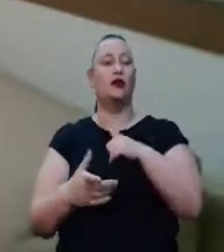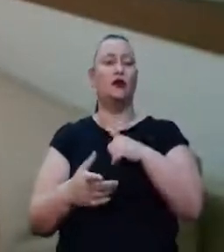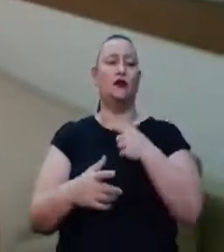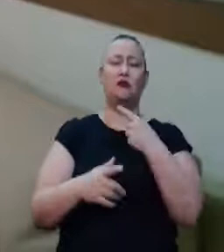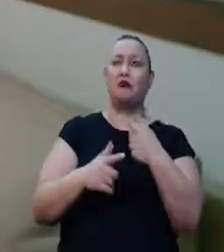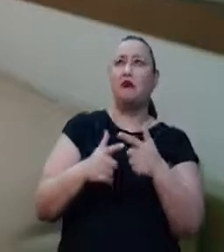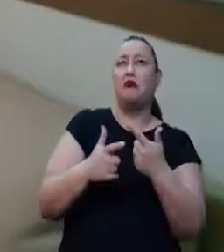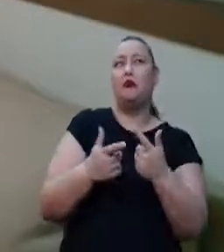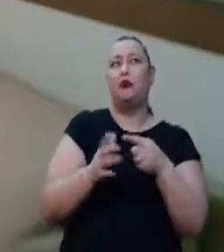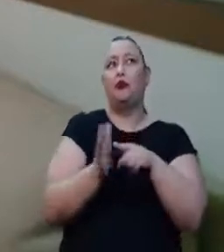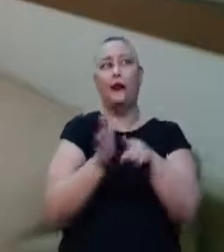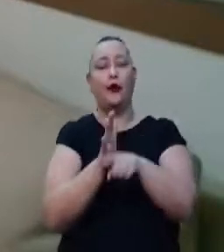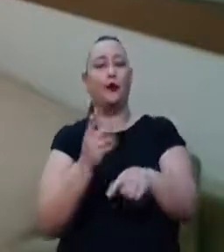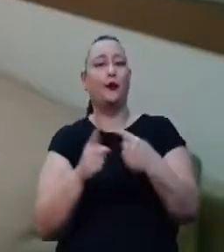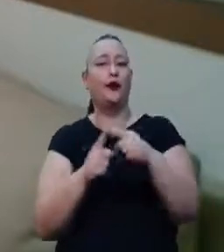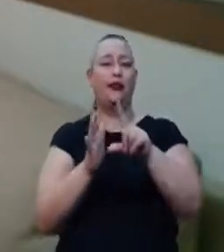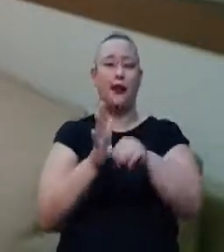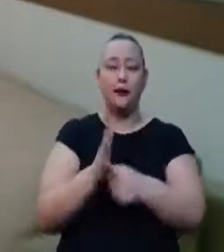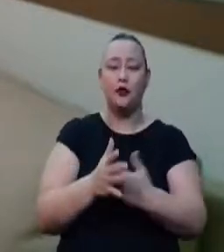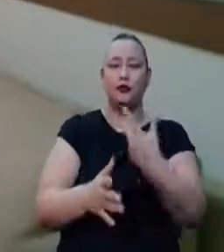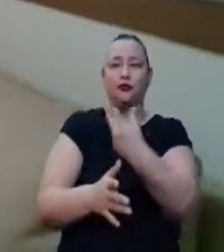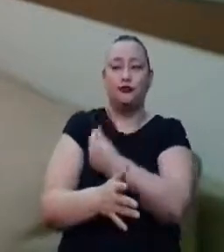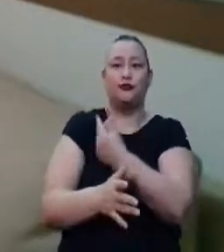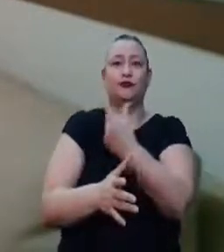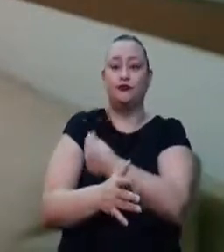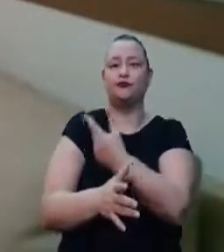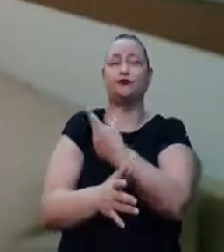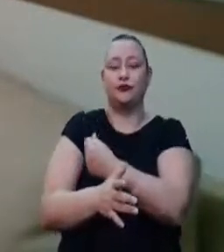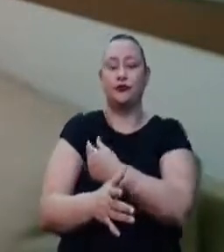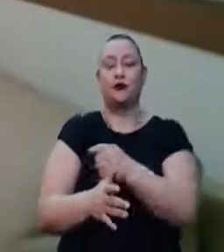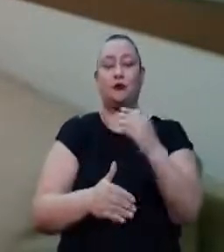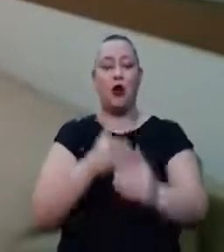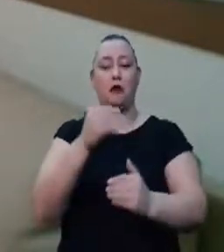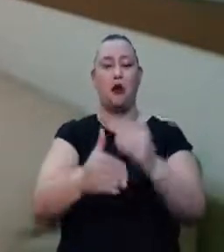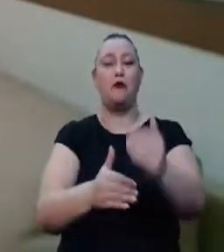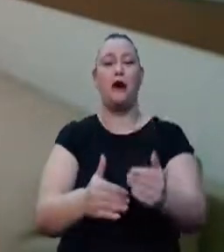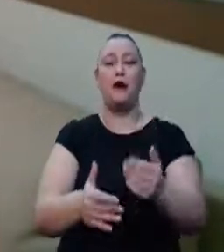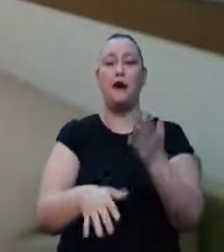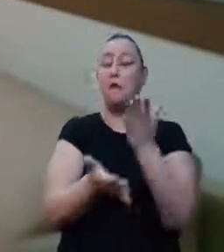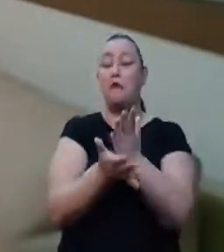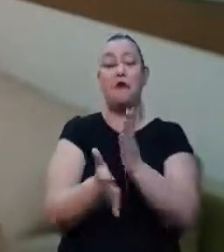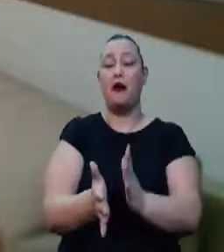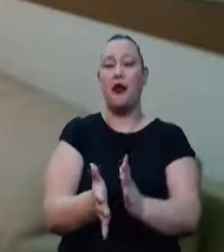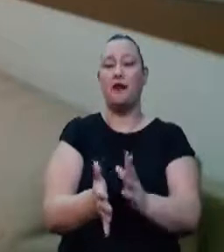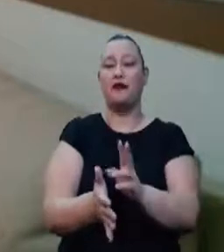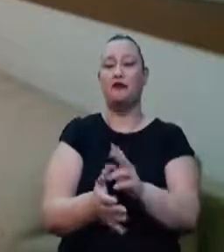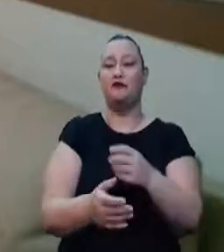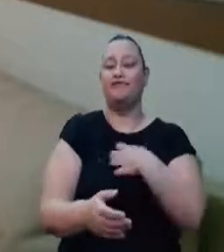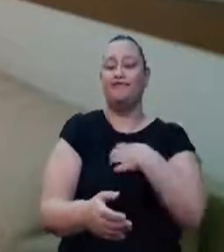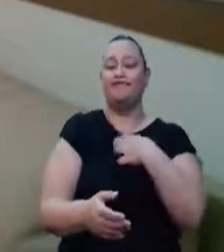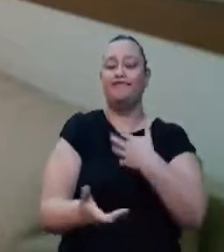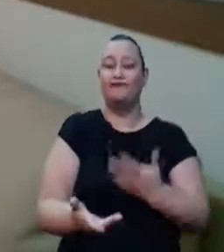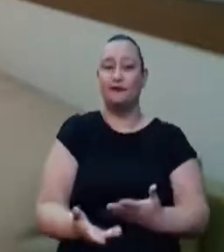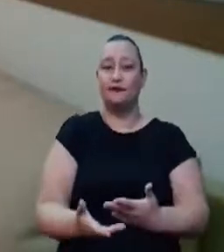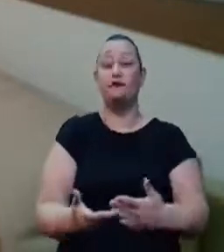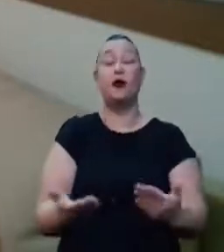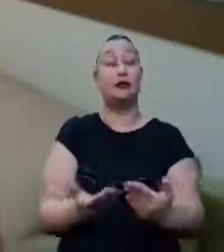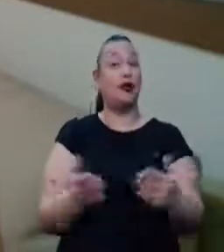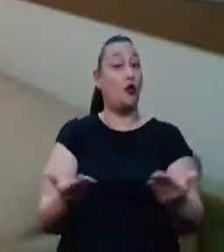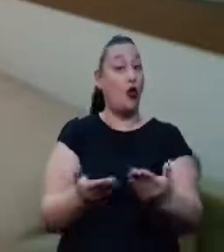questão de que depois de algumas aplicações ela não teria mais efeito. Agora, essas toxinas novas produzidas